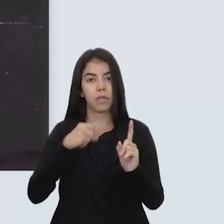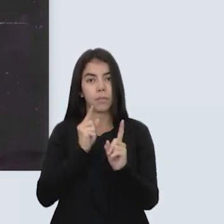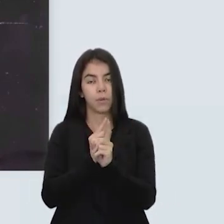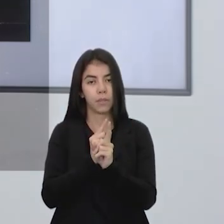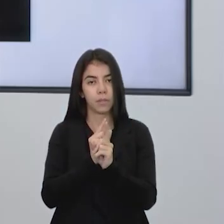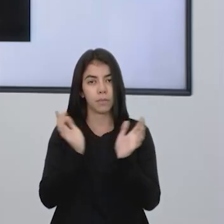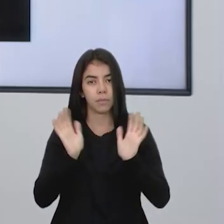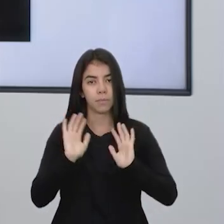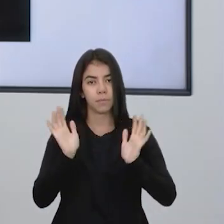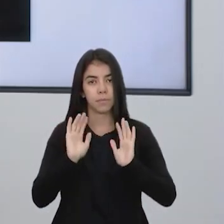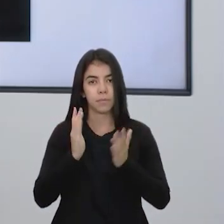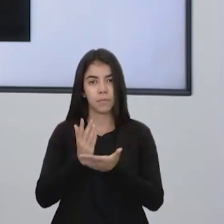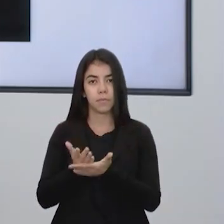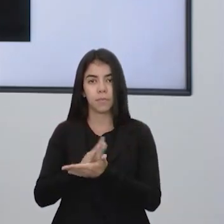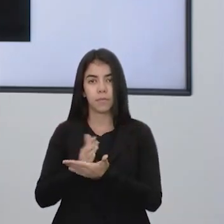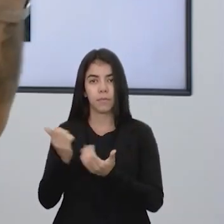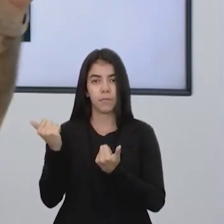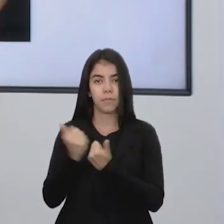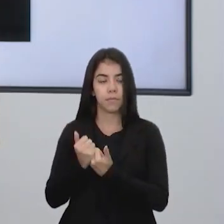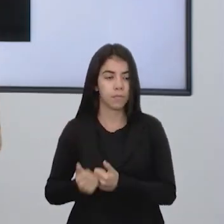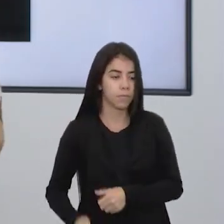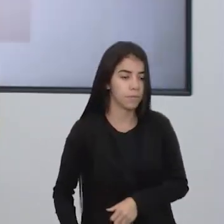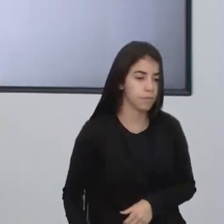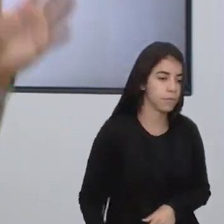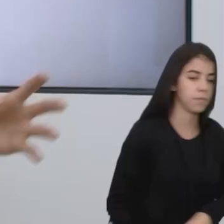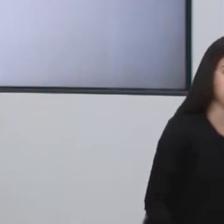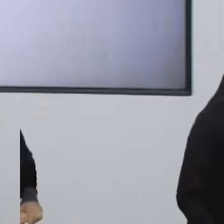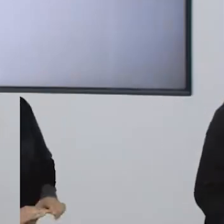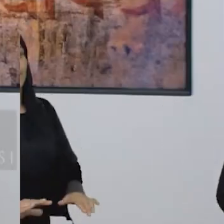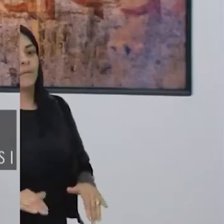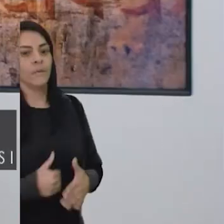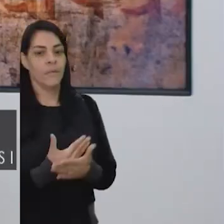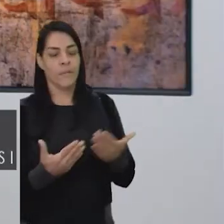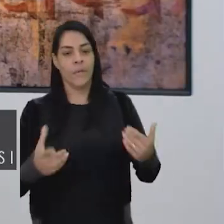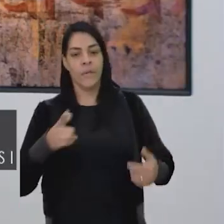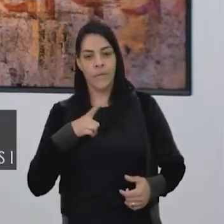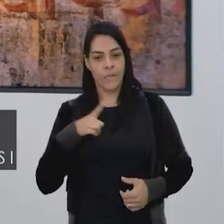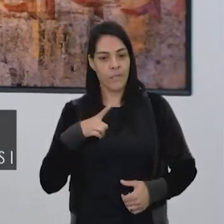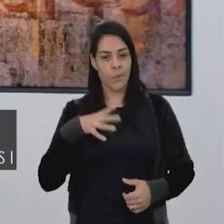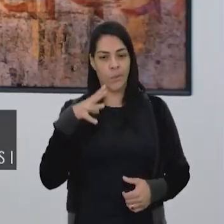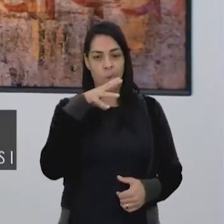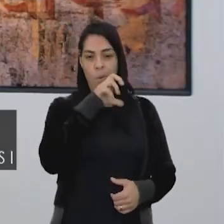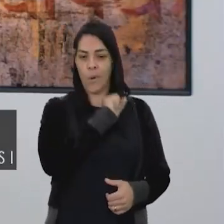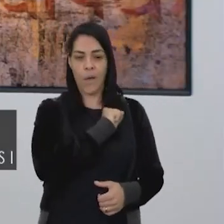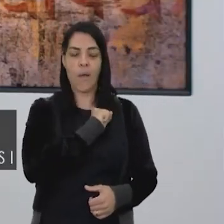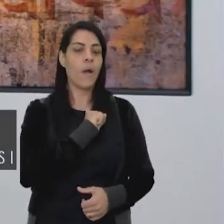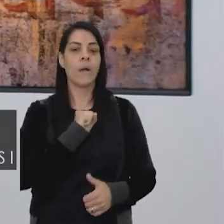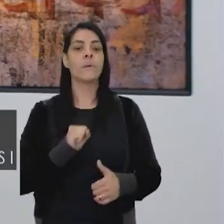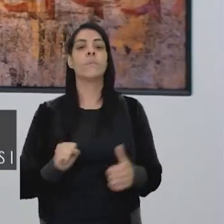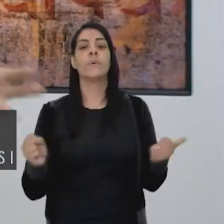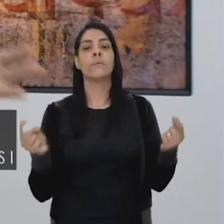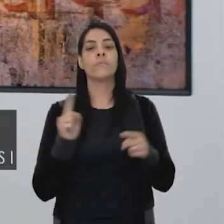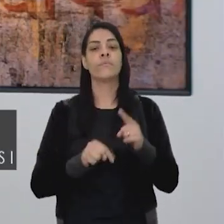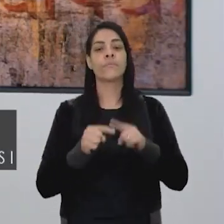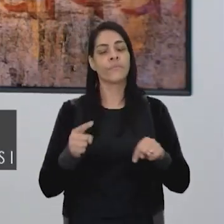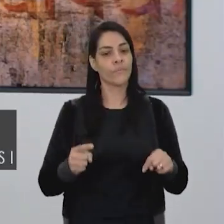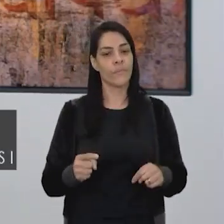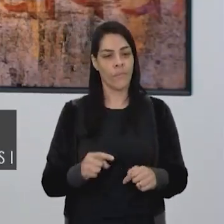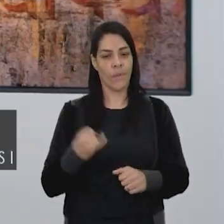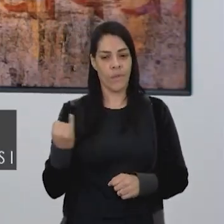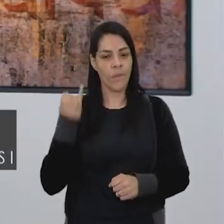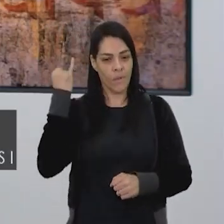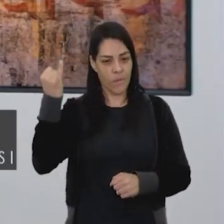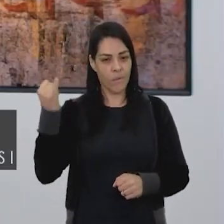próxima. Então, pessoal, a gente teve aí um rápido vislumbre sobre os elementos fundamentais que compõem